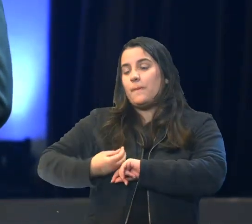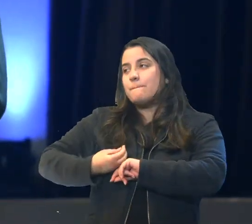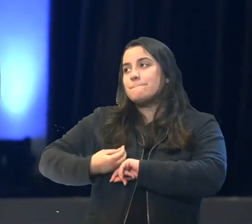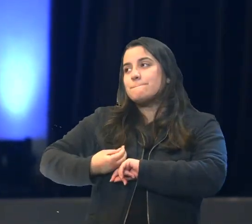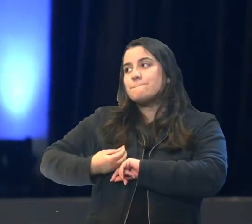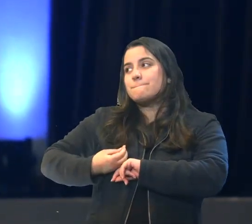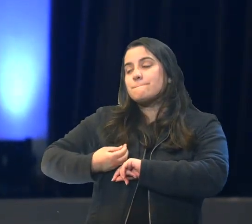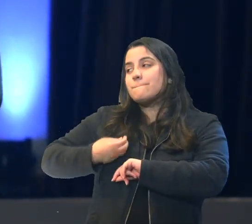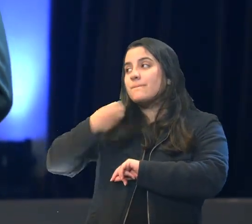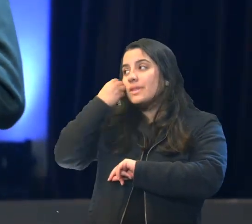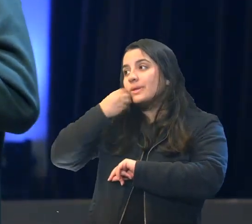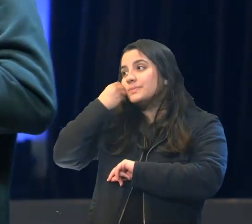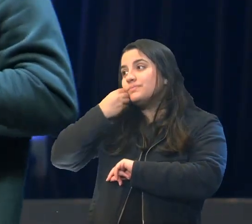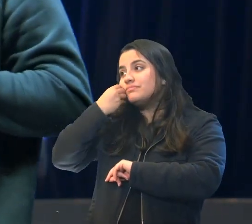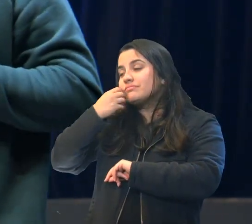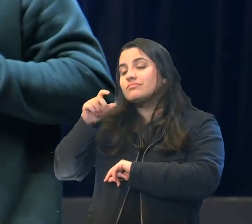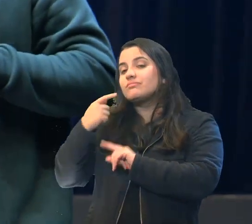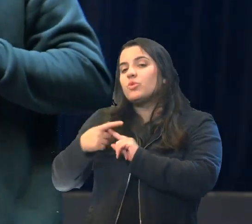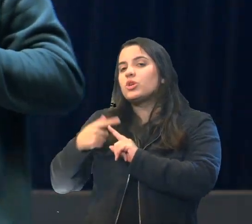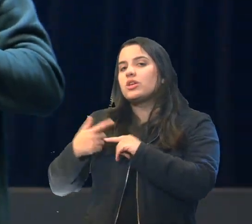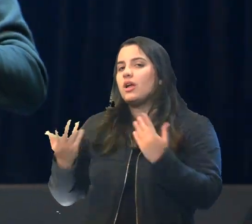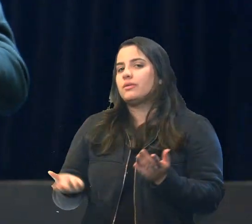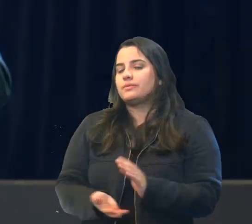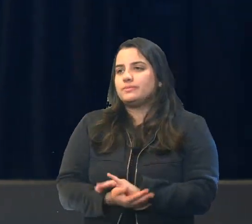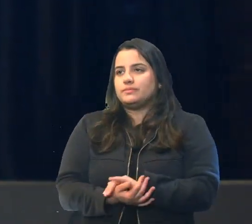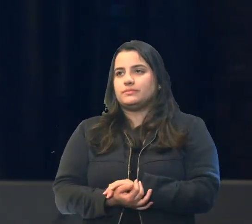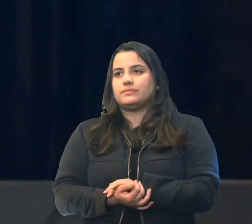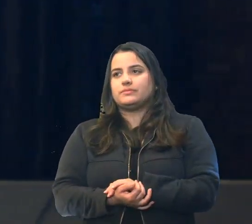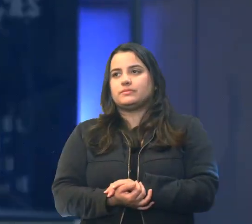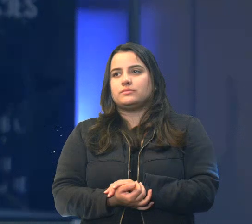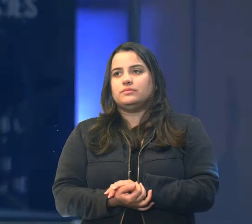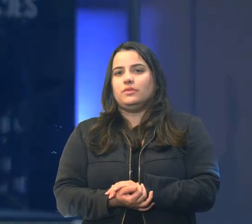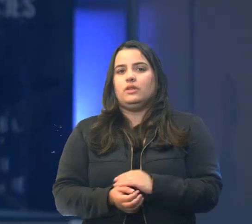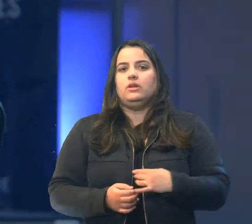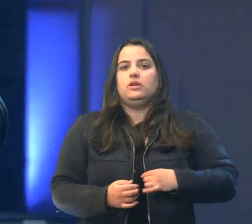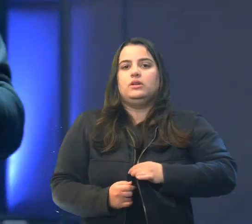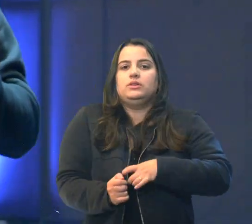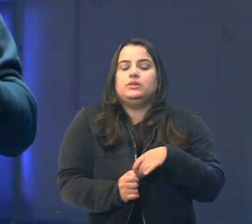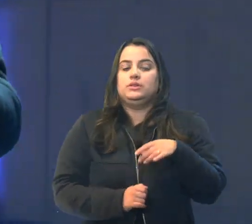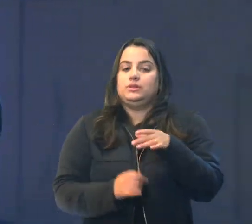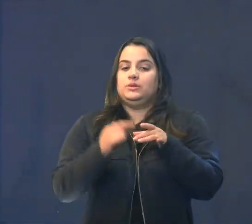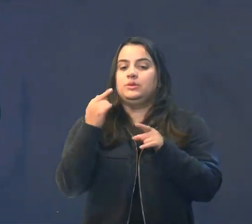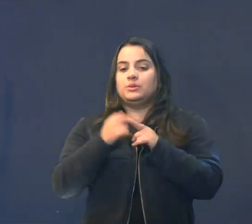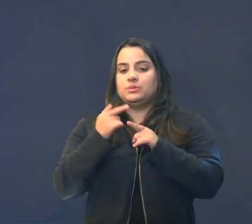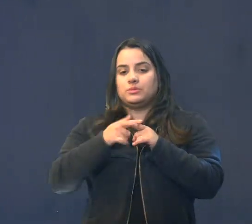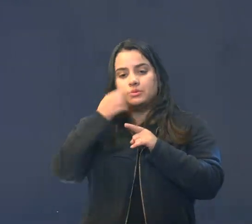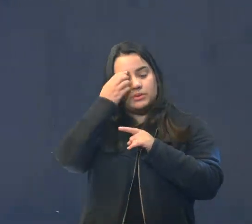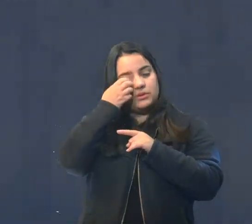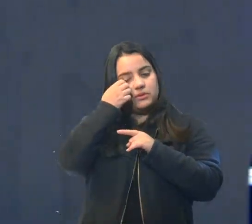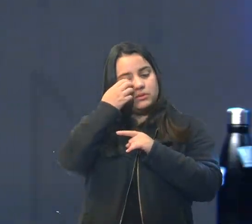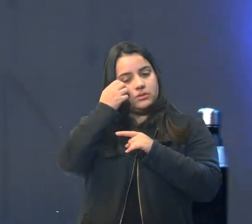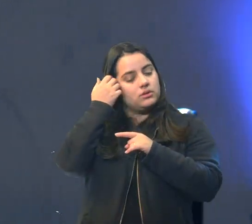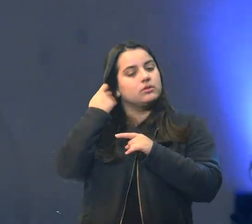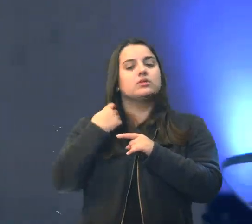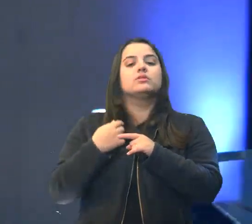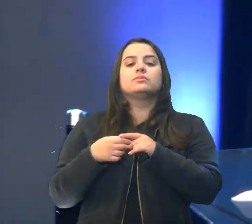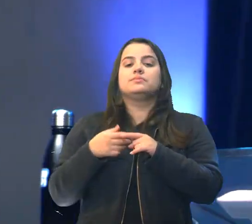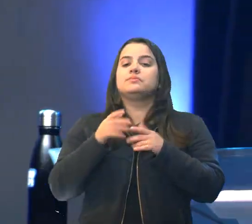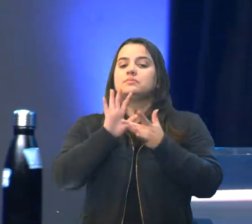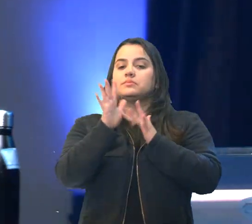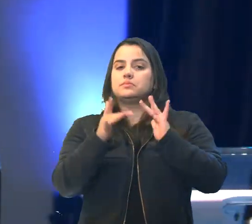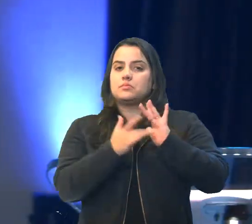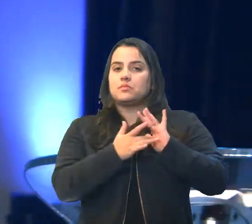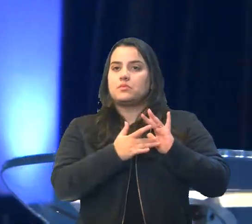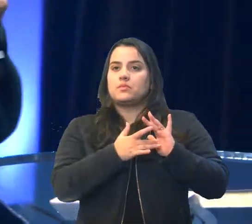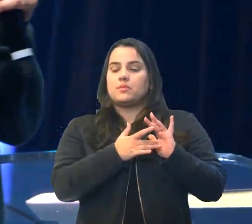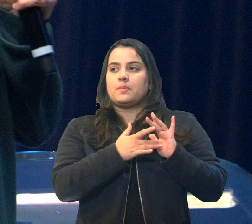Deus. Porque, além de querer colocar Jesus na minha caixinha, fazer